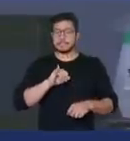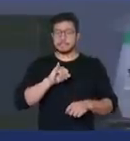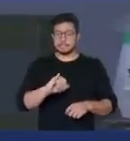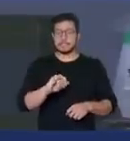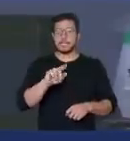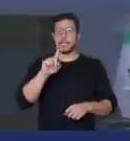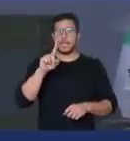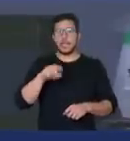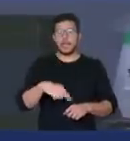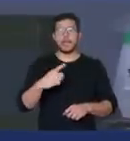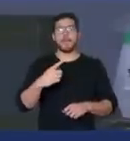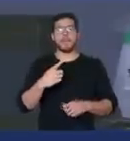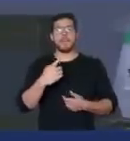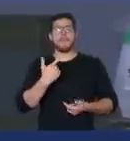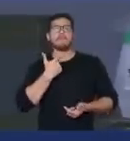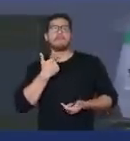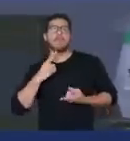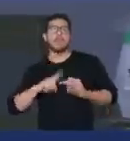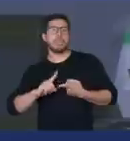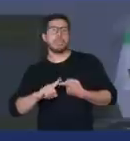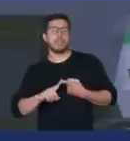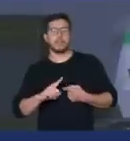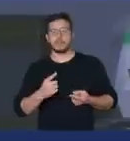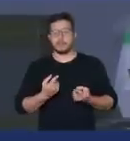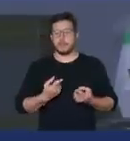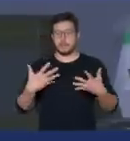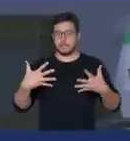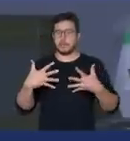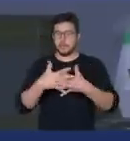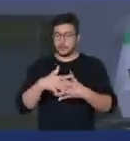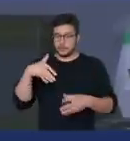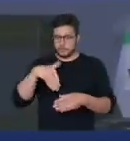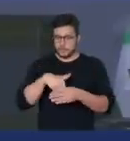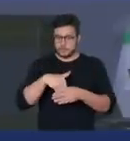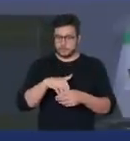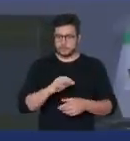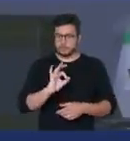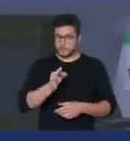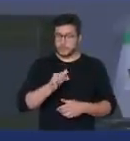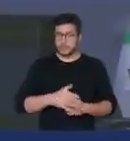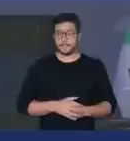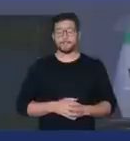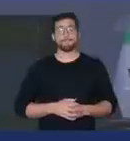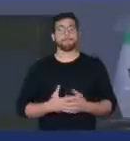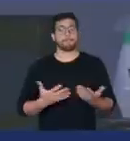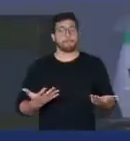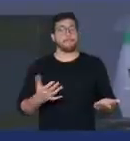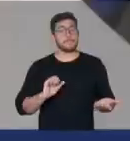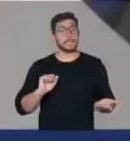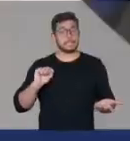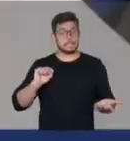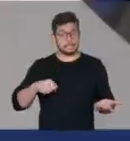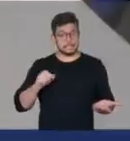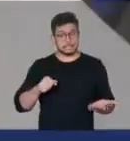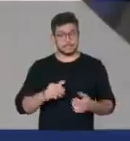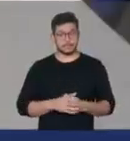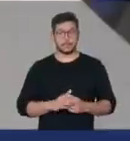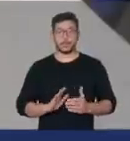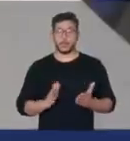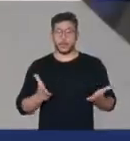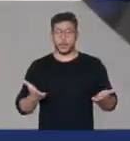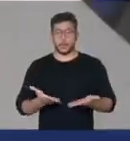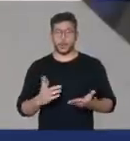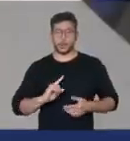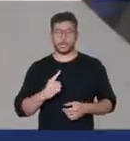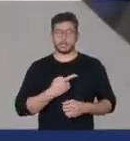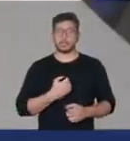que surgiu, que impossibilitou e dificultou a votação no plenário, no painel do plenário. Isso, exatamente. Vejam, nós temos hoje a possibilidade